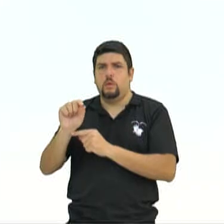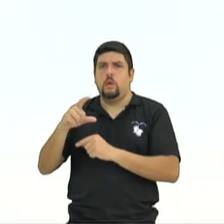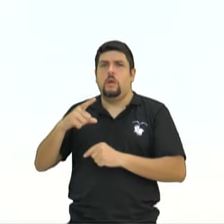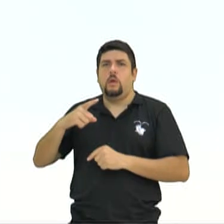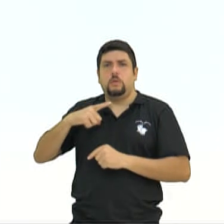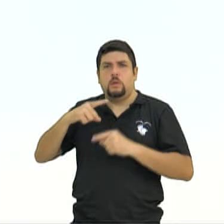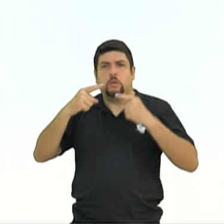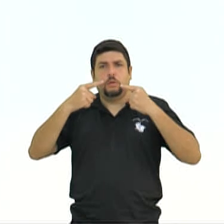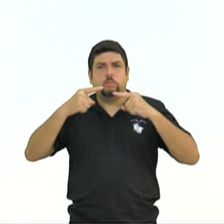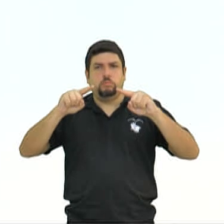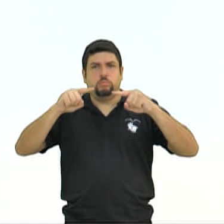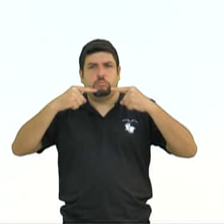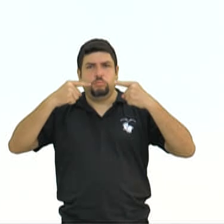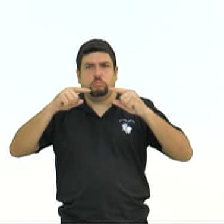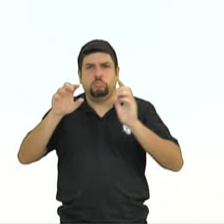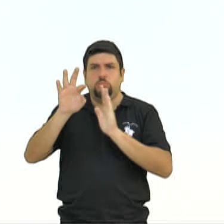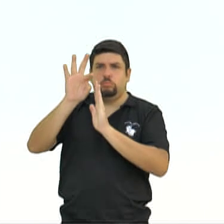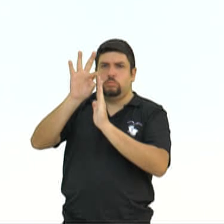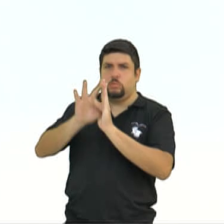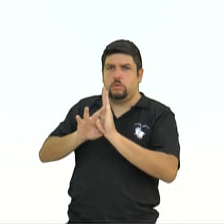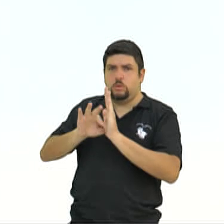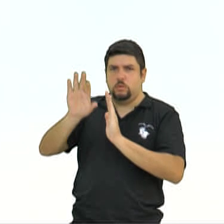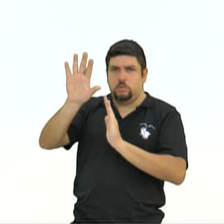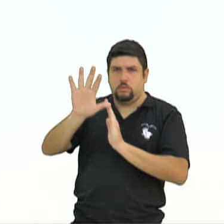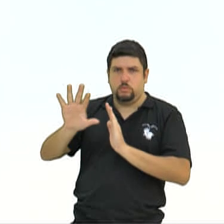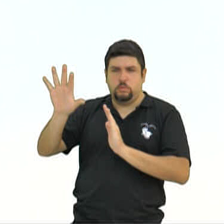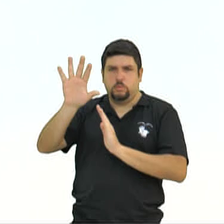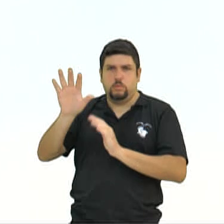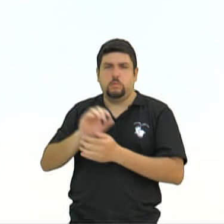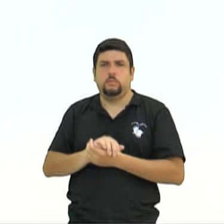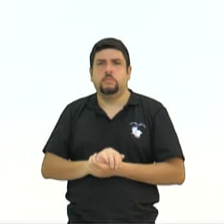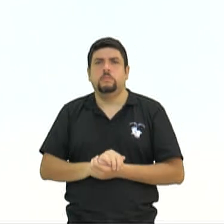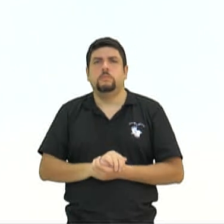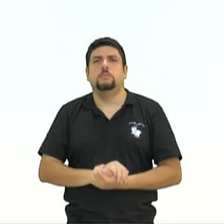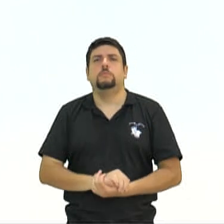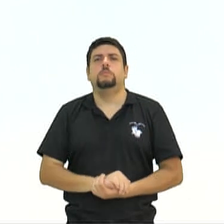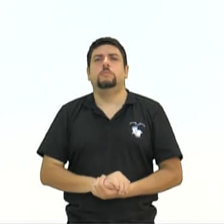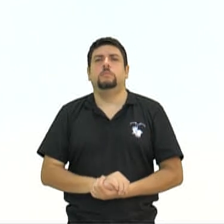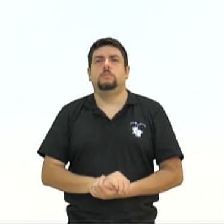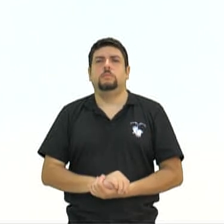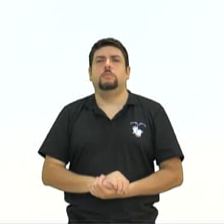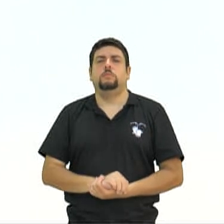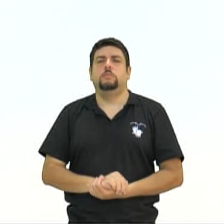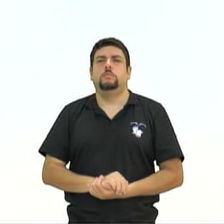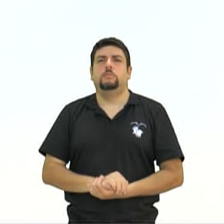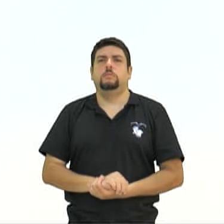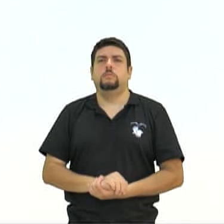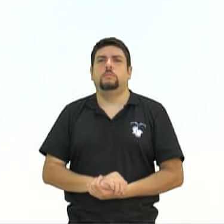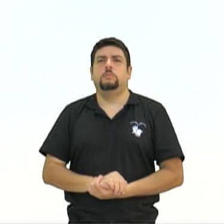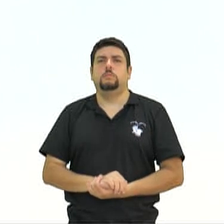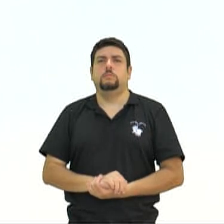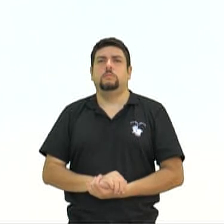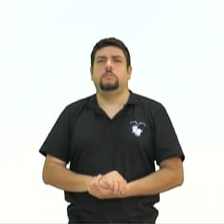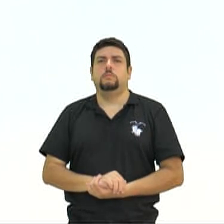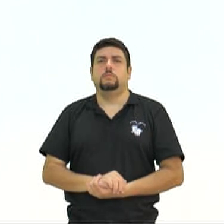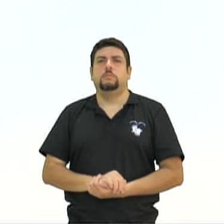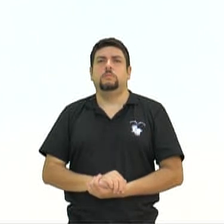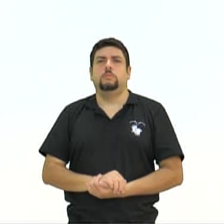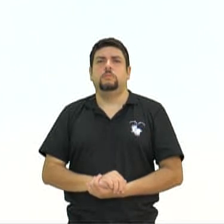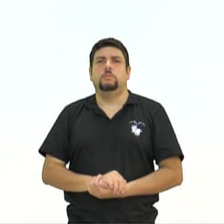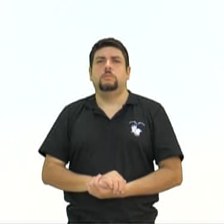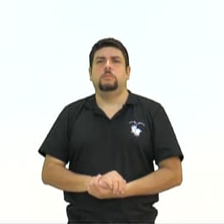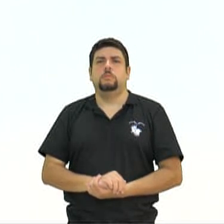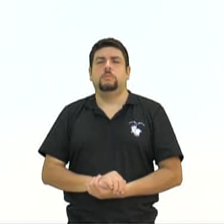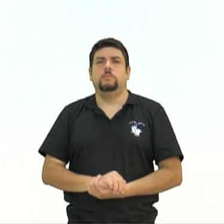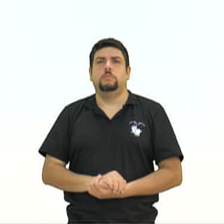música. If I were a boy, even just for a day, I'd roll out of bed in the morning and throw on what I wanted, then